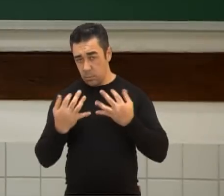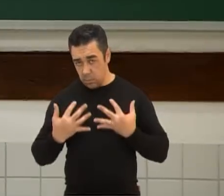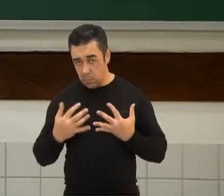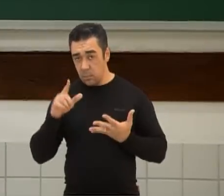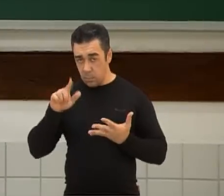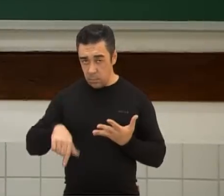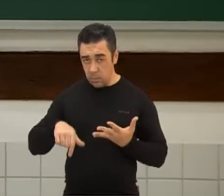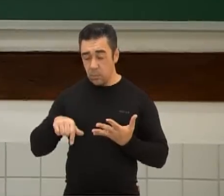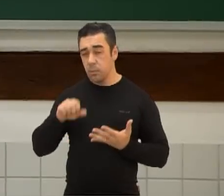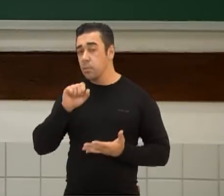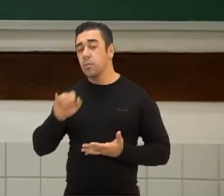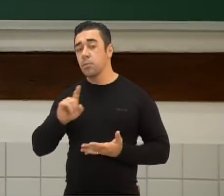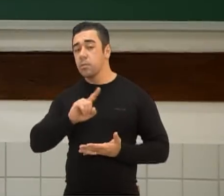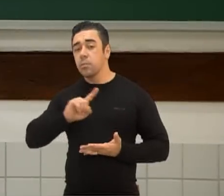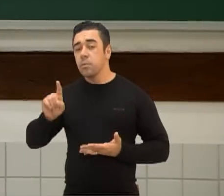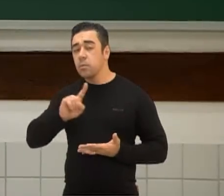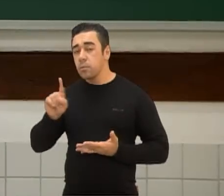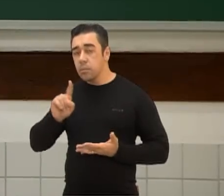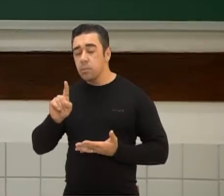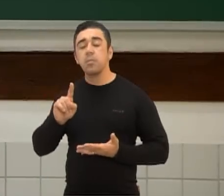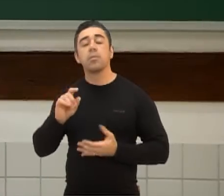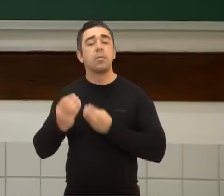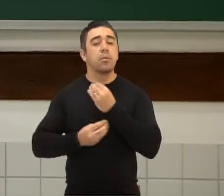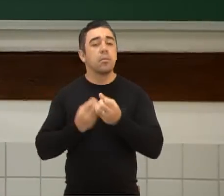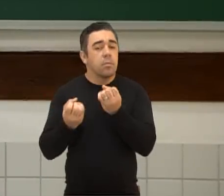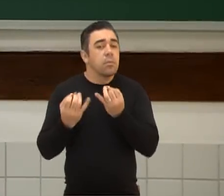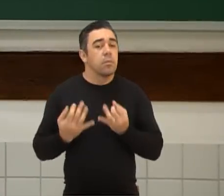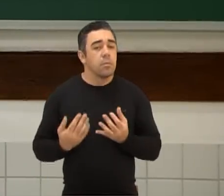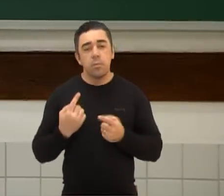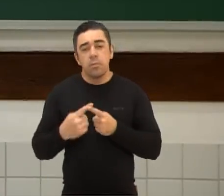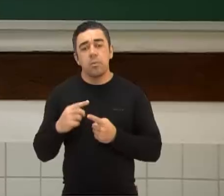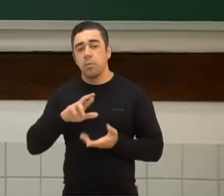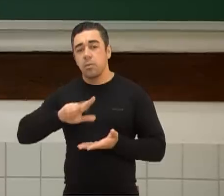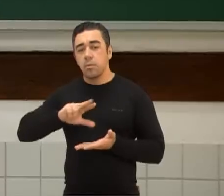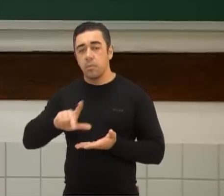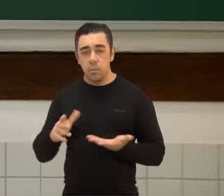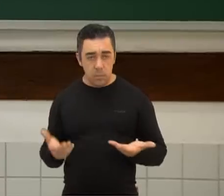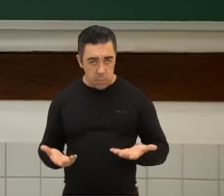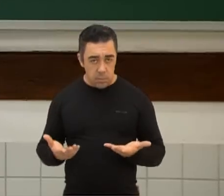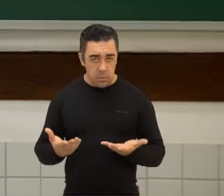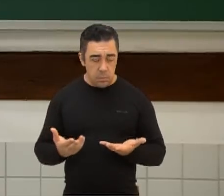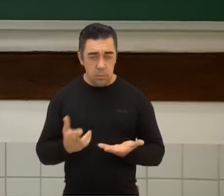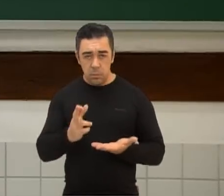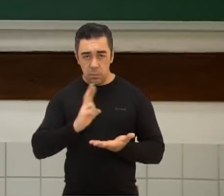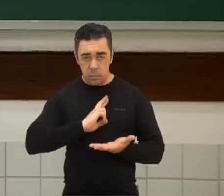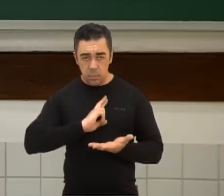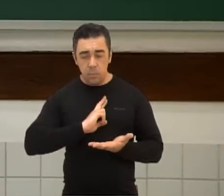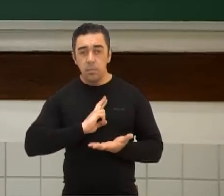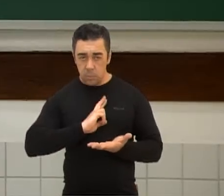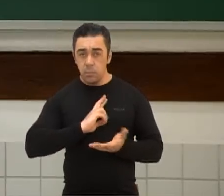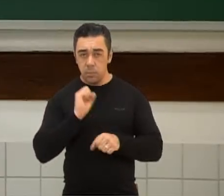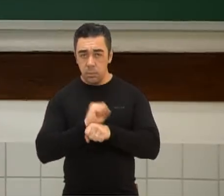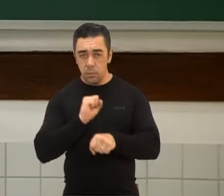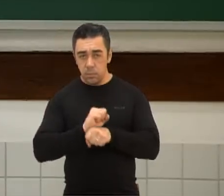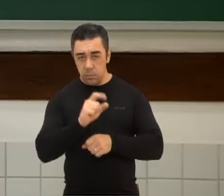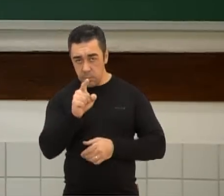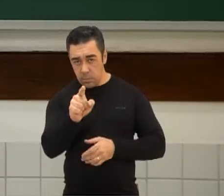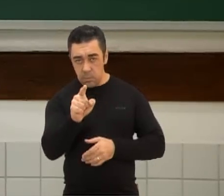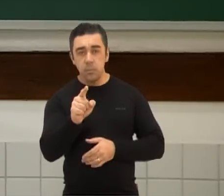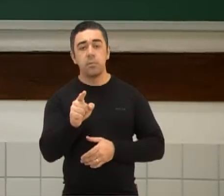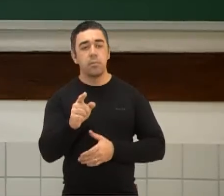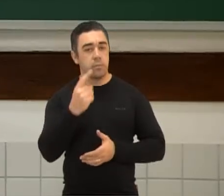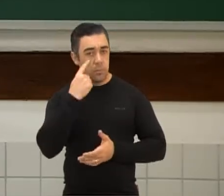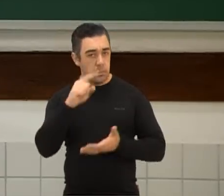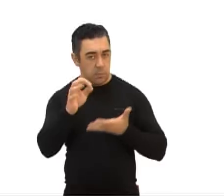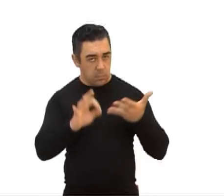porquê que eles são, e se não, também vão me responder o porquê que eles não são adjacentes. Beleza? Resolvam lá